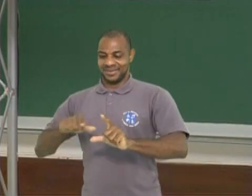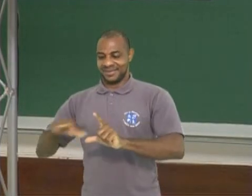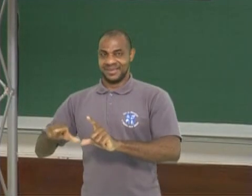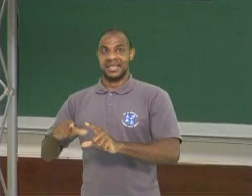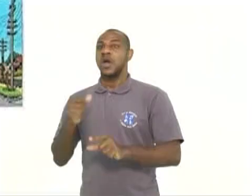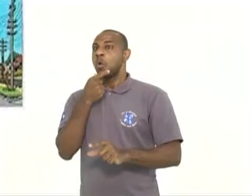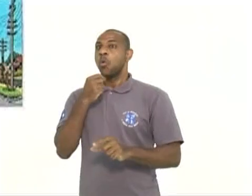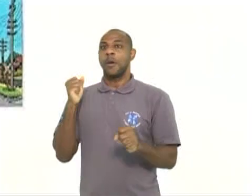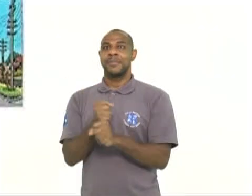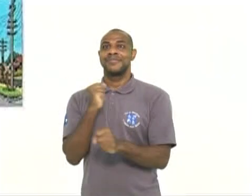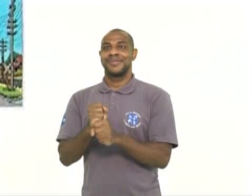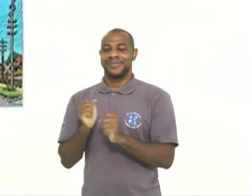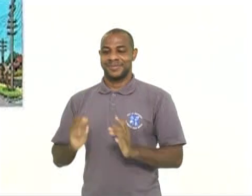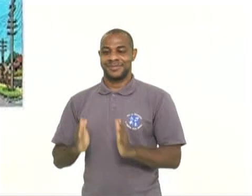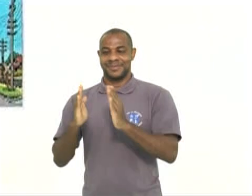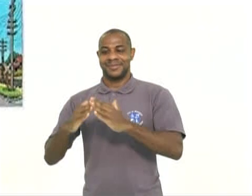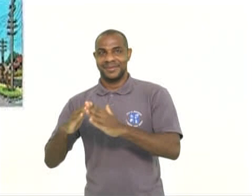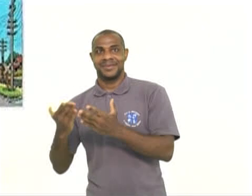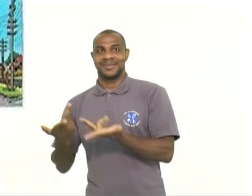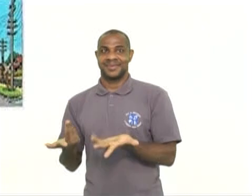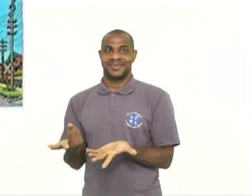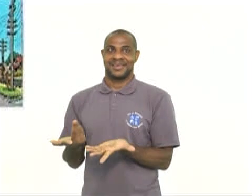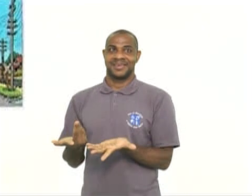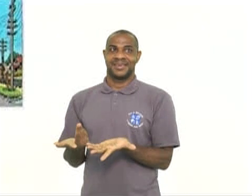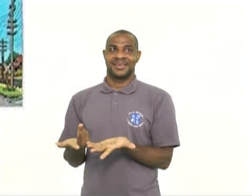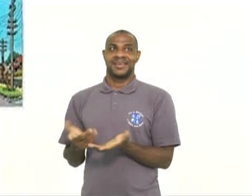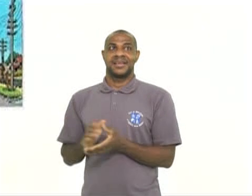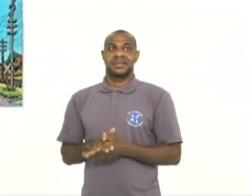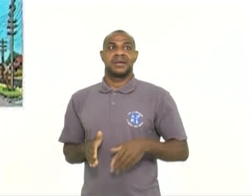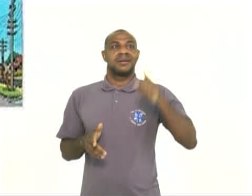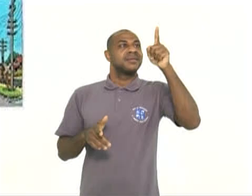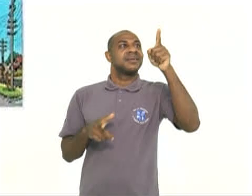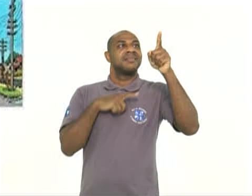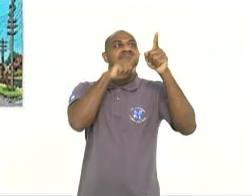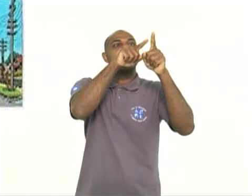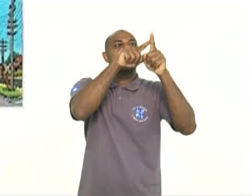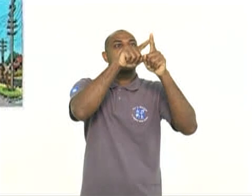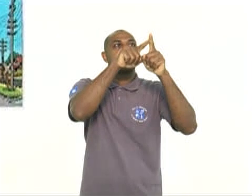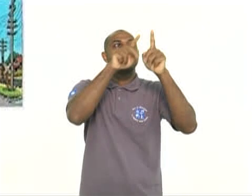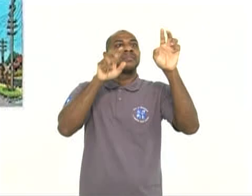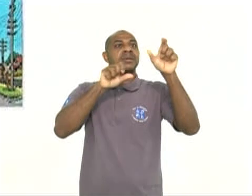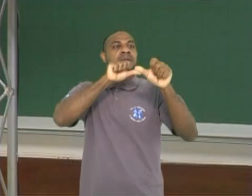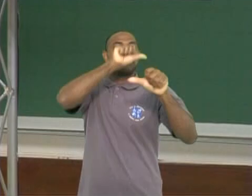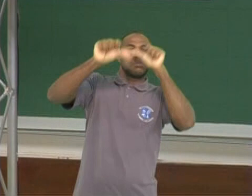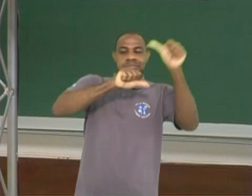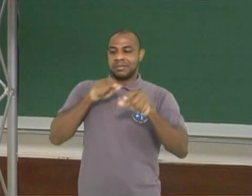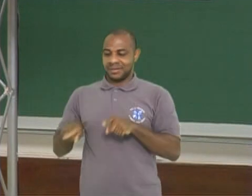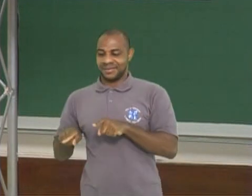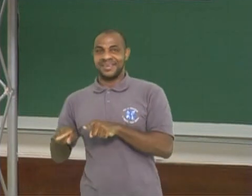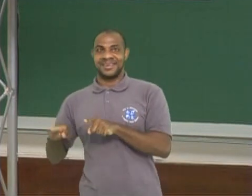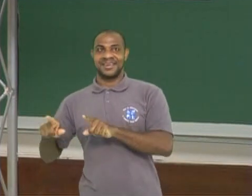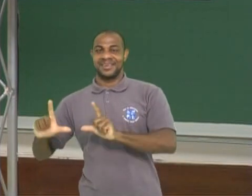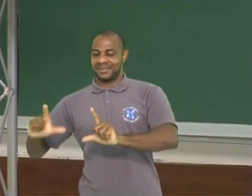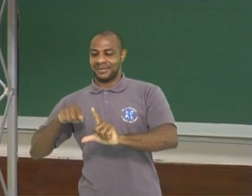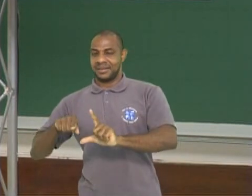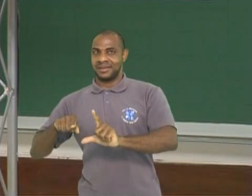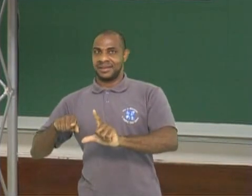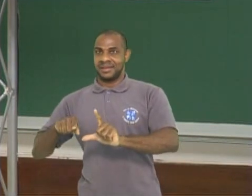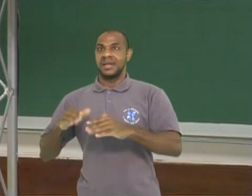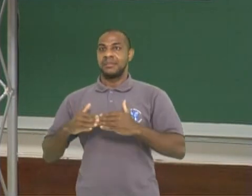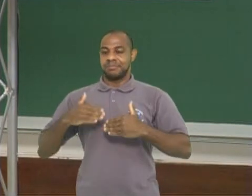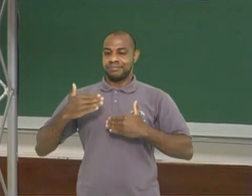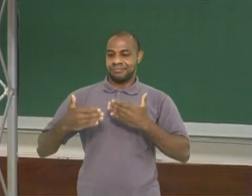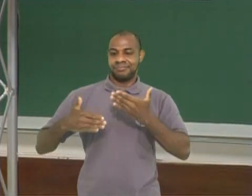são em maior quantidade do que os naturais. Então, um espaço que era dessa forma, ele se transformou nisso ao